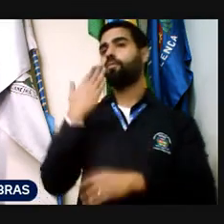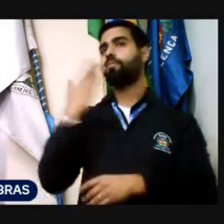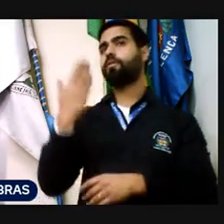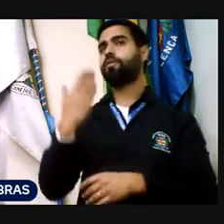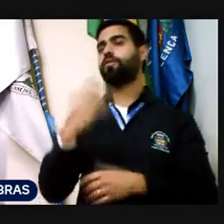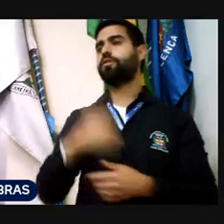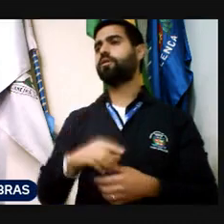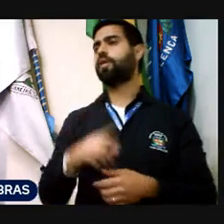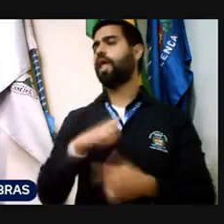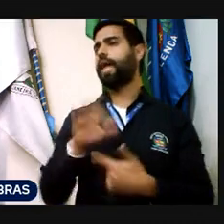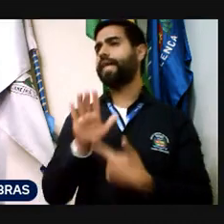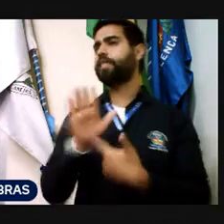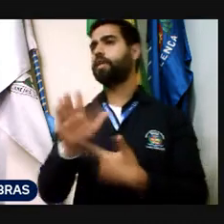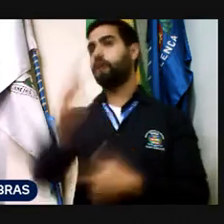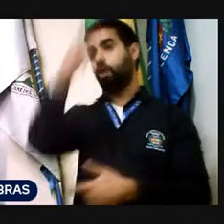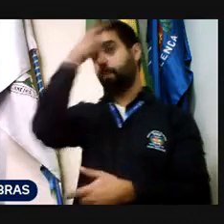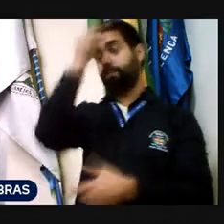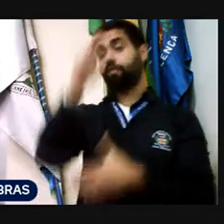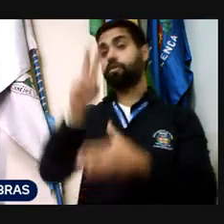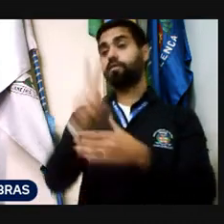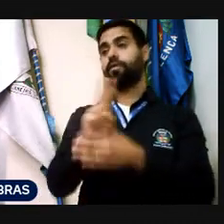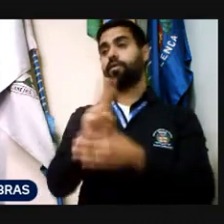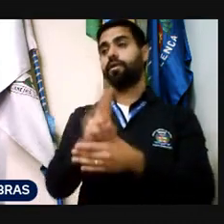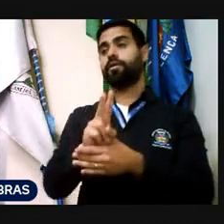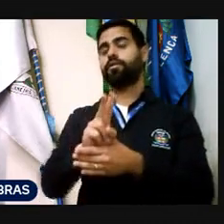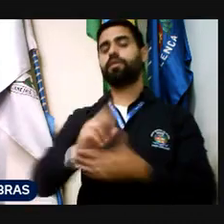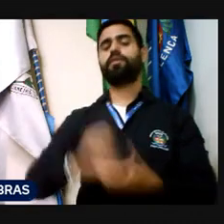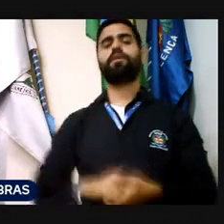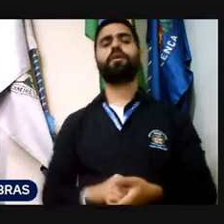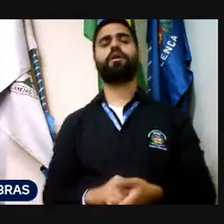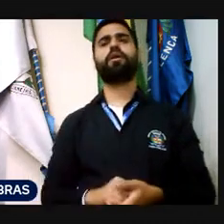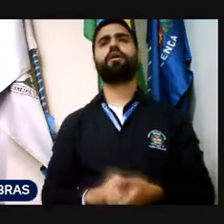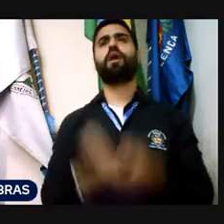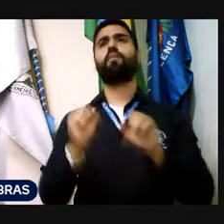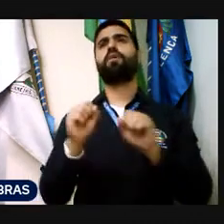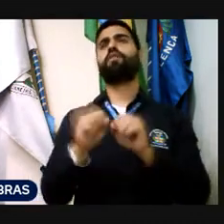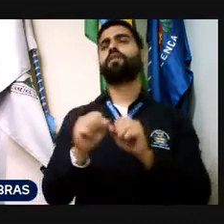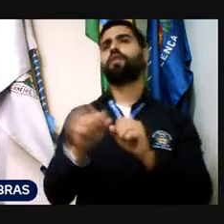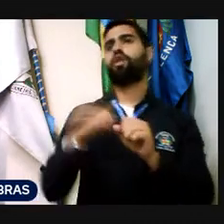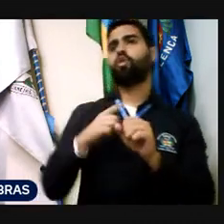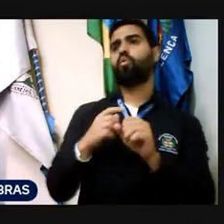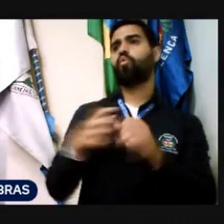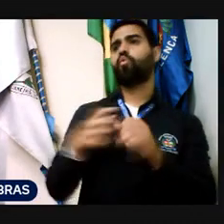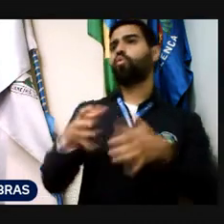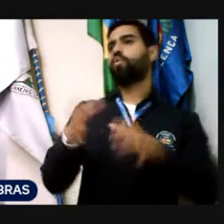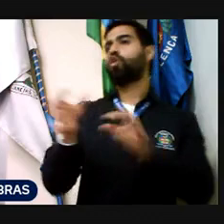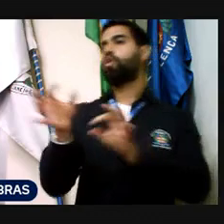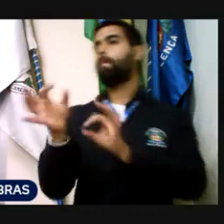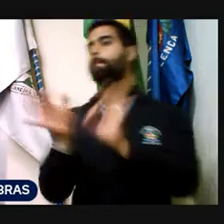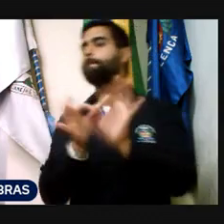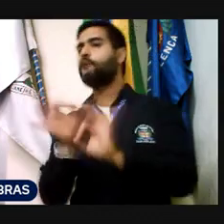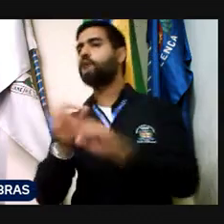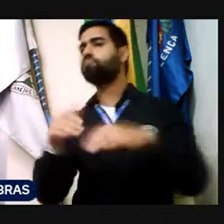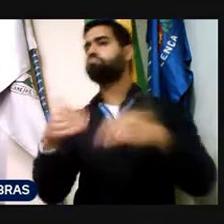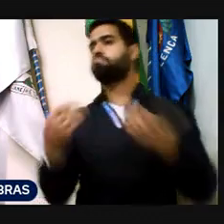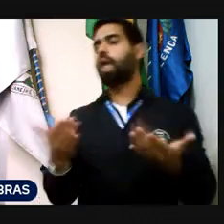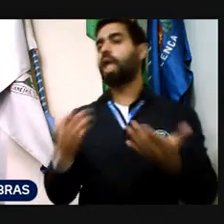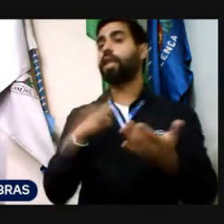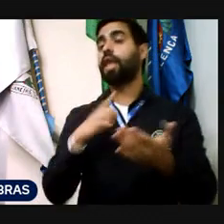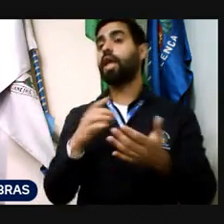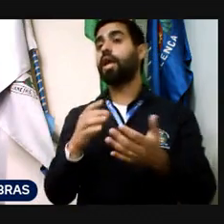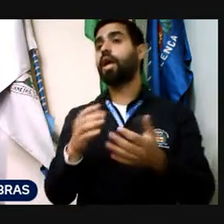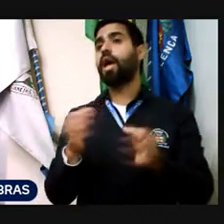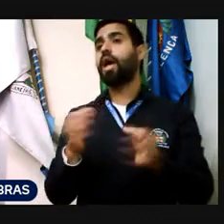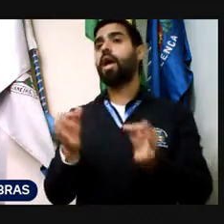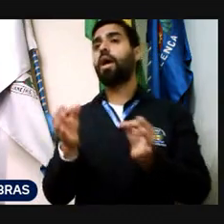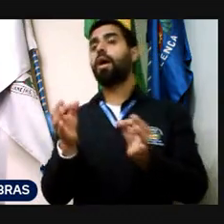para fins de indicar ao excelentíssimo senhor prefeito municipal de Valença que, através da gerência de projetos, informe em qual estágio de execução se encontra